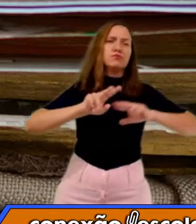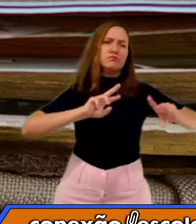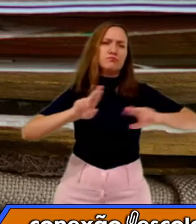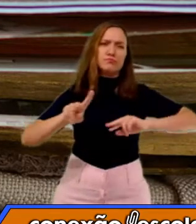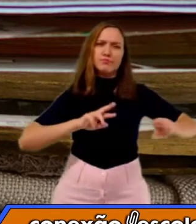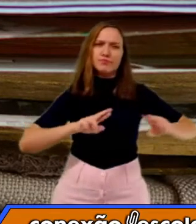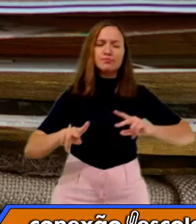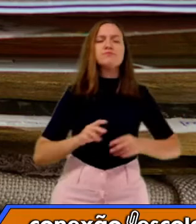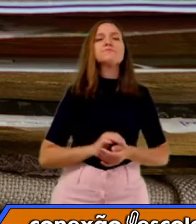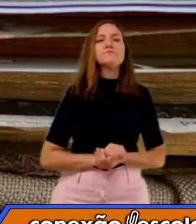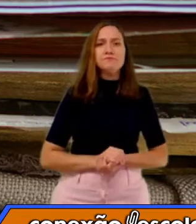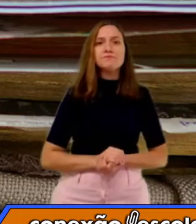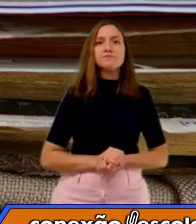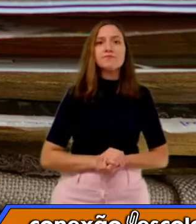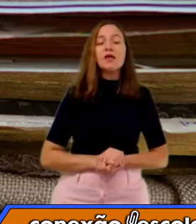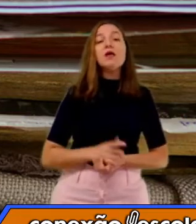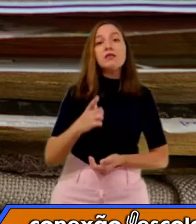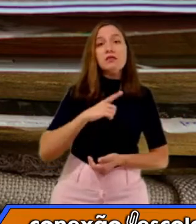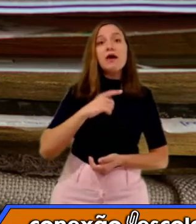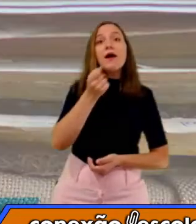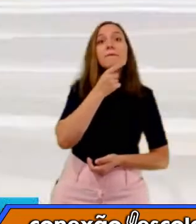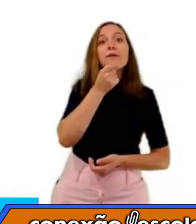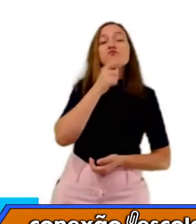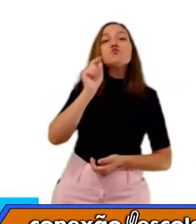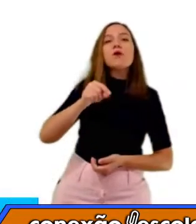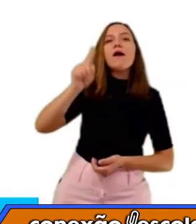medicação que ela vem em gotas,